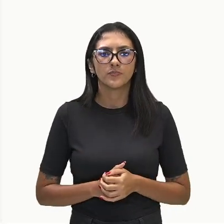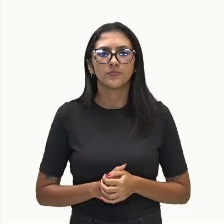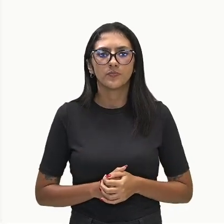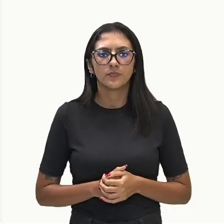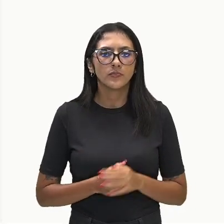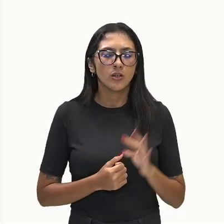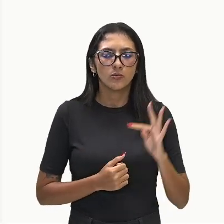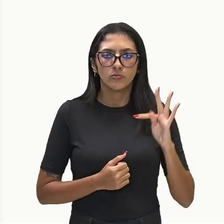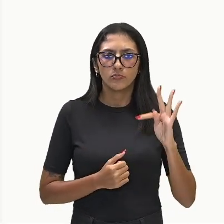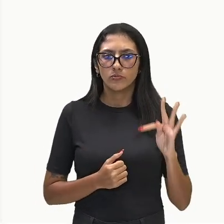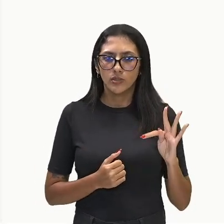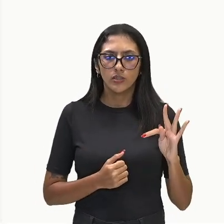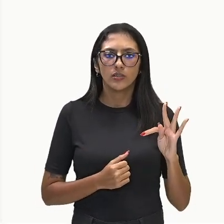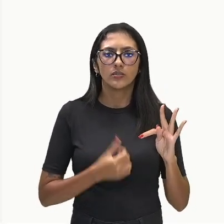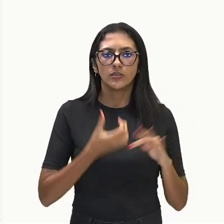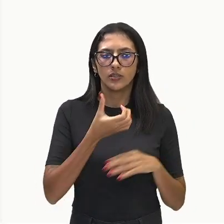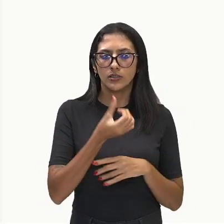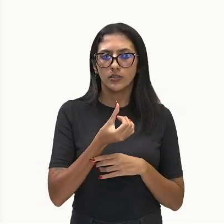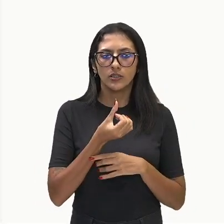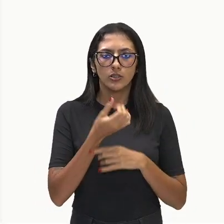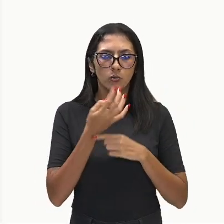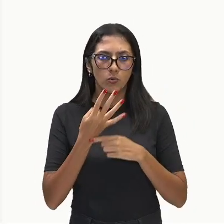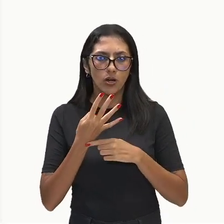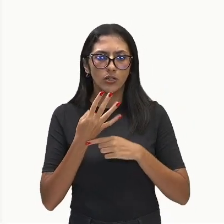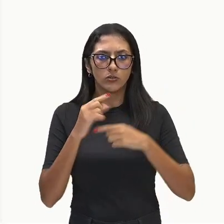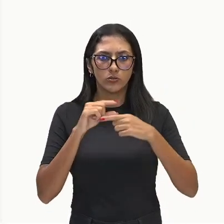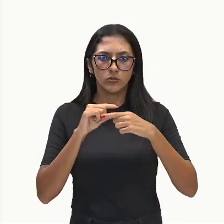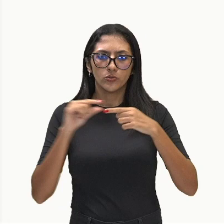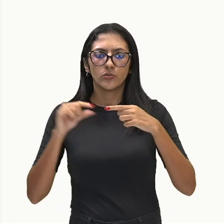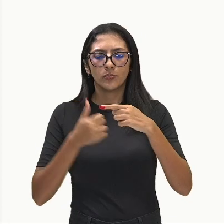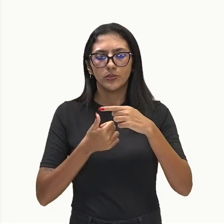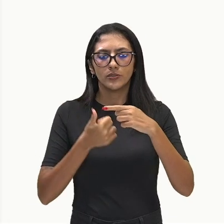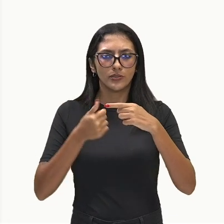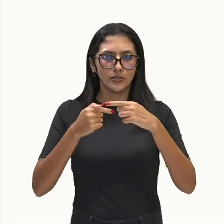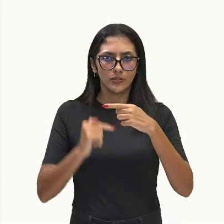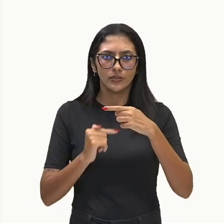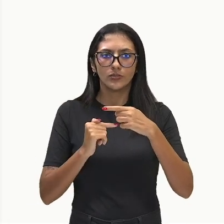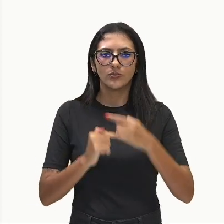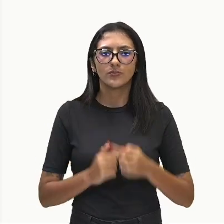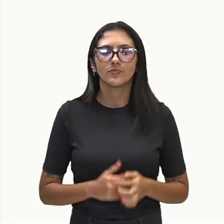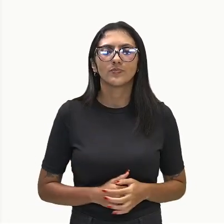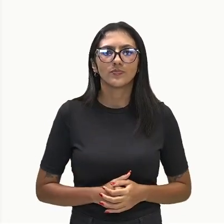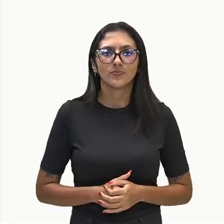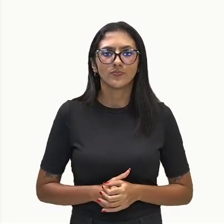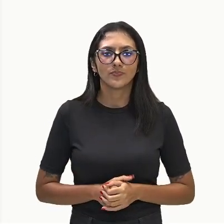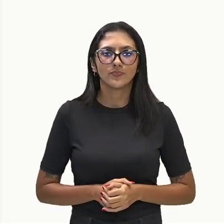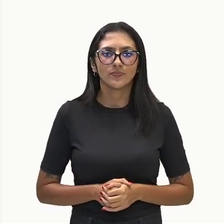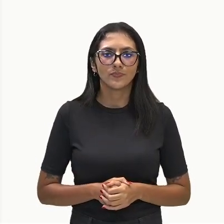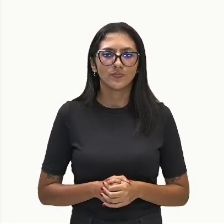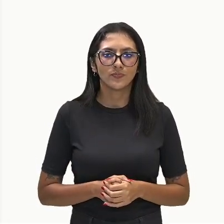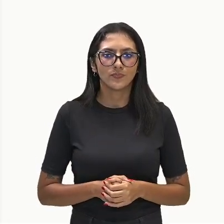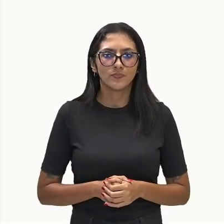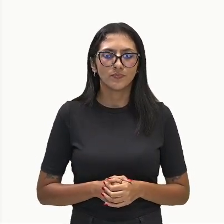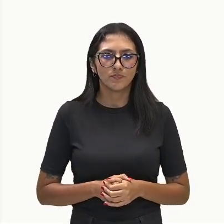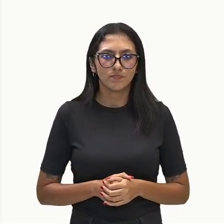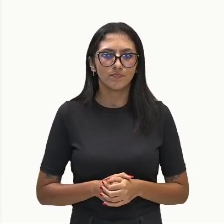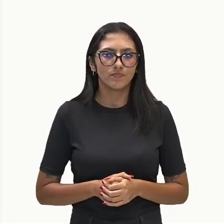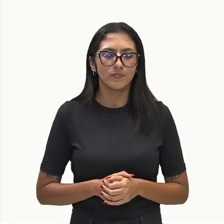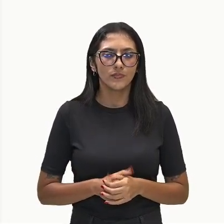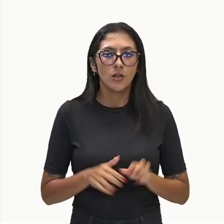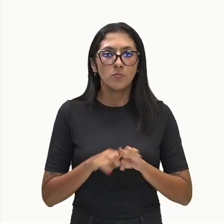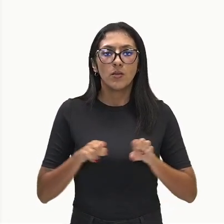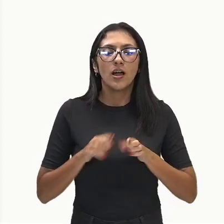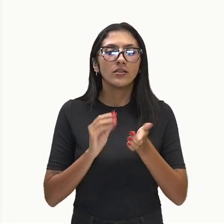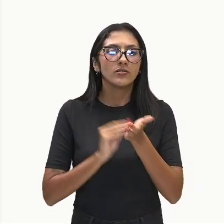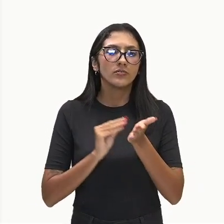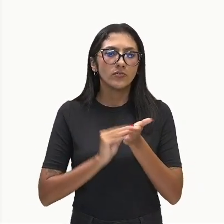ser igual a 64 sobre 17. E ainda falta a gente calcular o